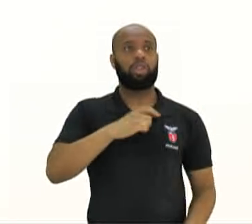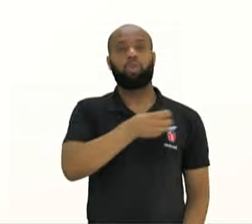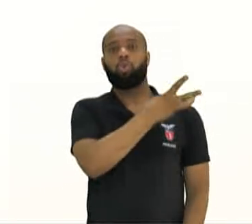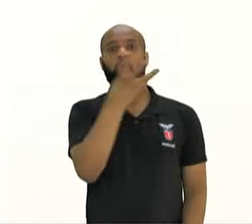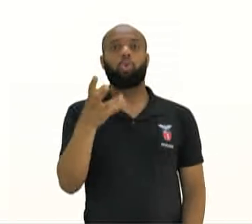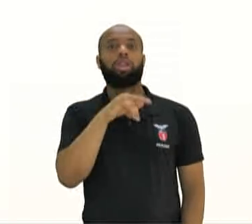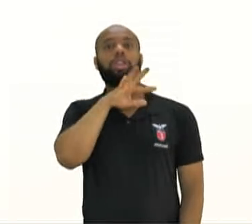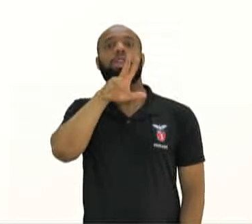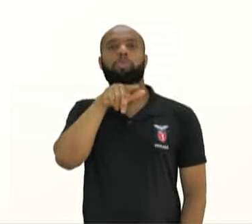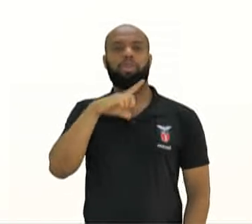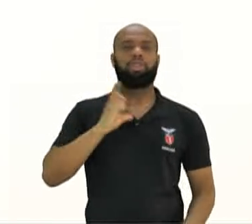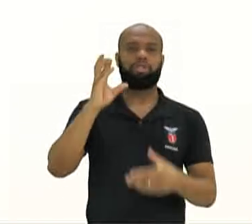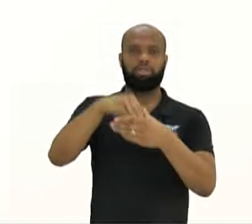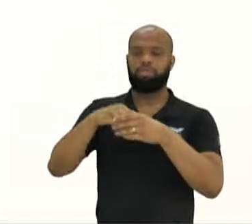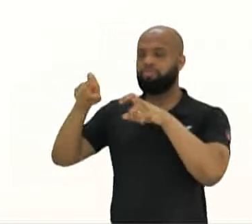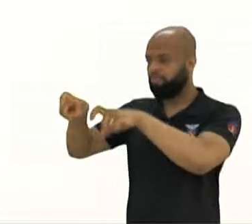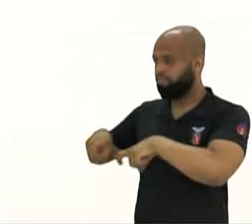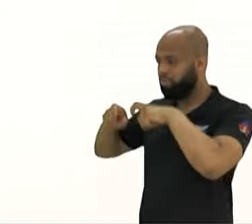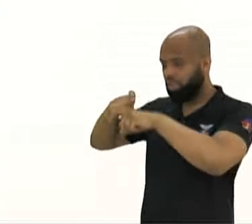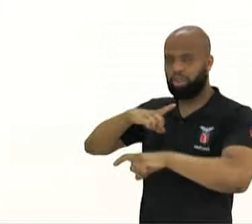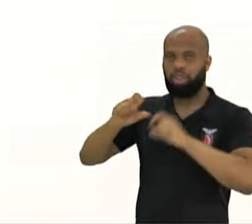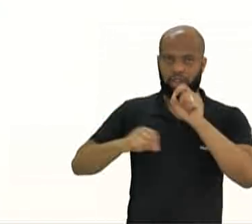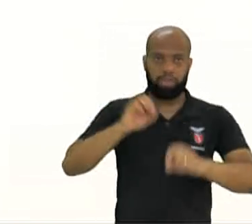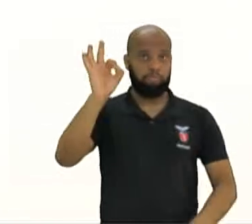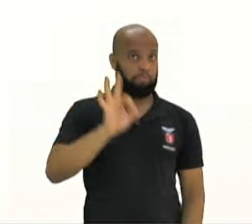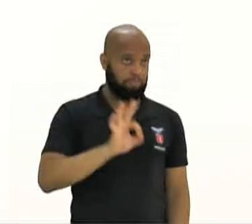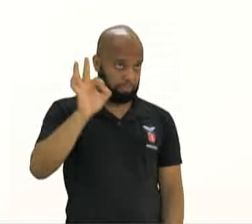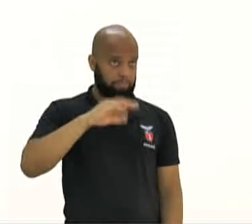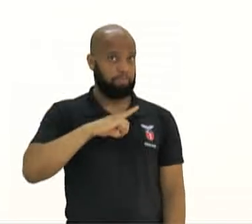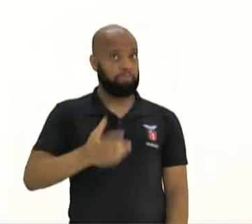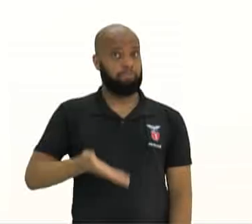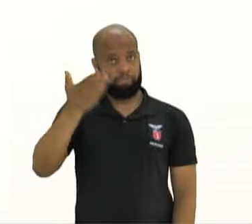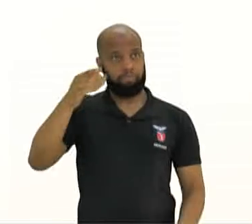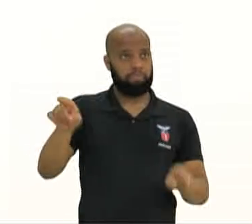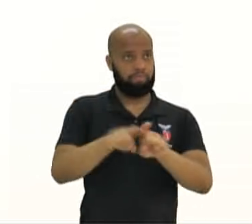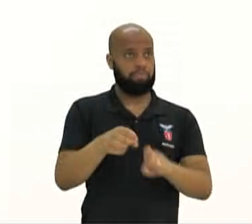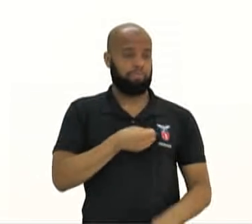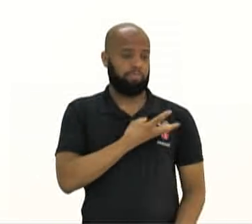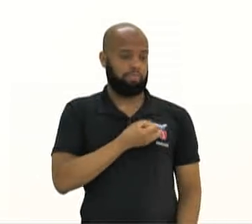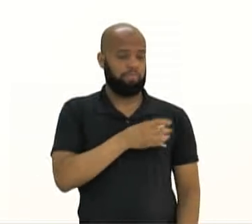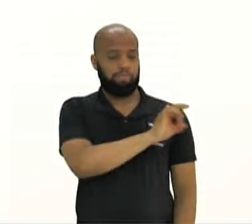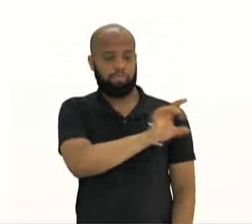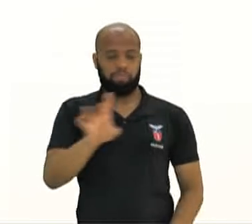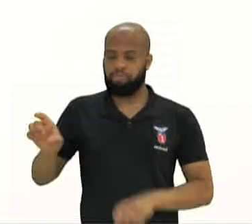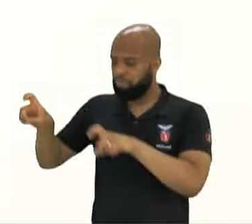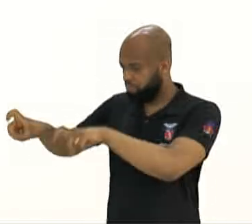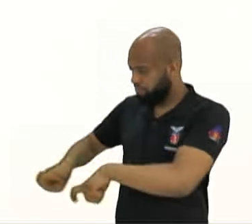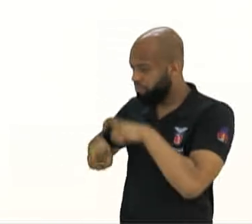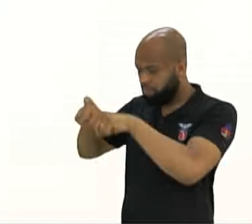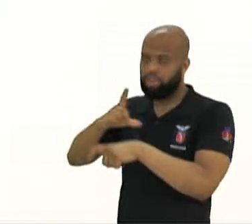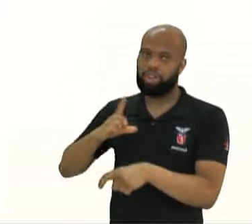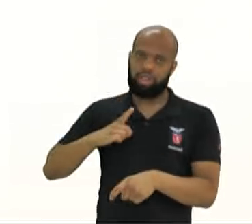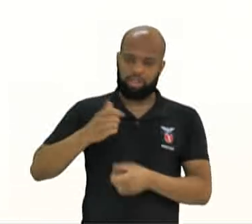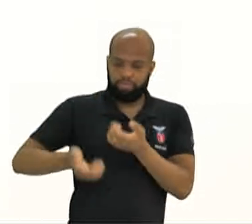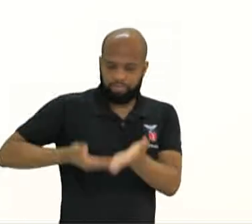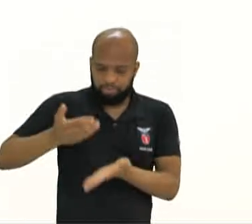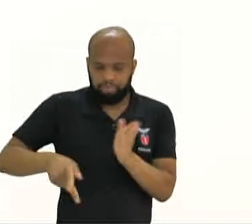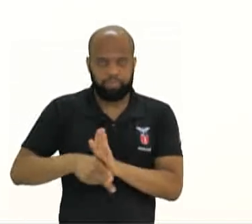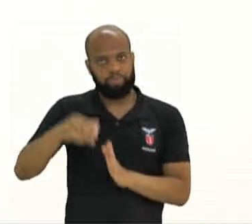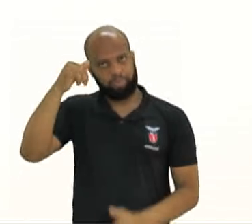animais criados nas fazendas, né? A porcentagem e o número que cada fazenda abriga aí de